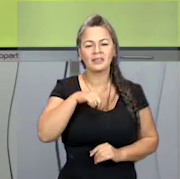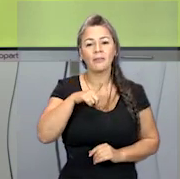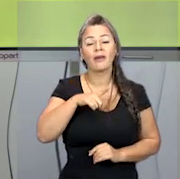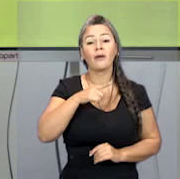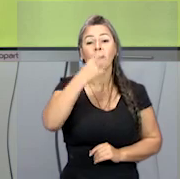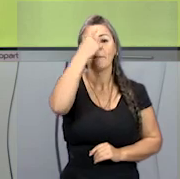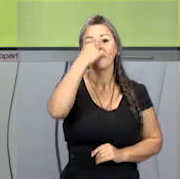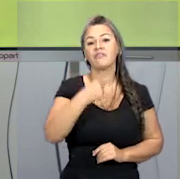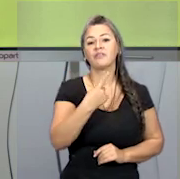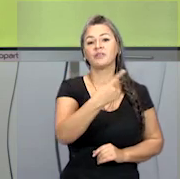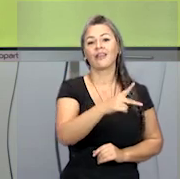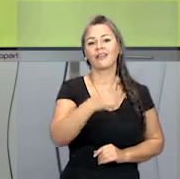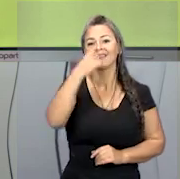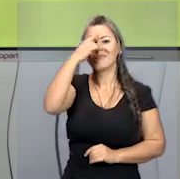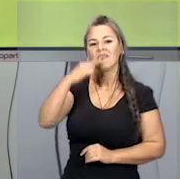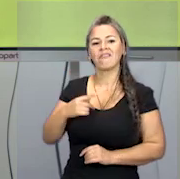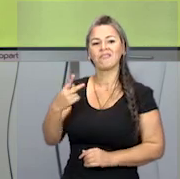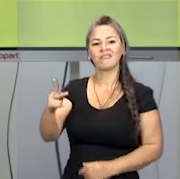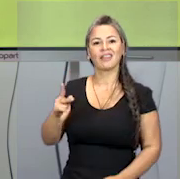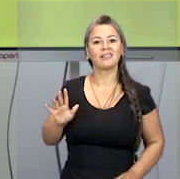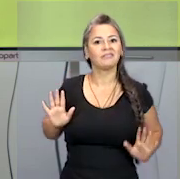um deles.